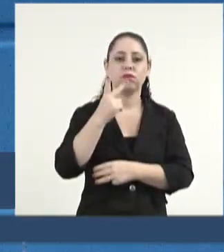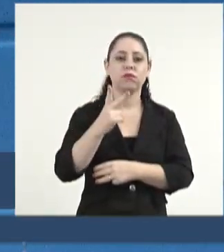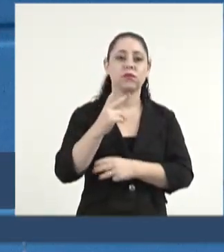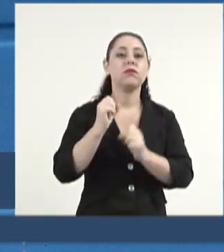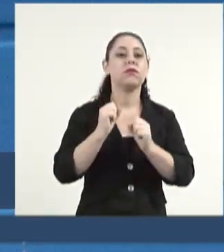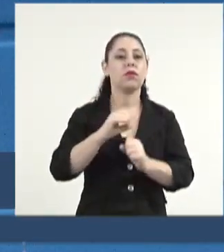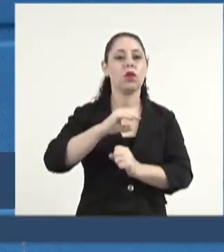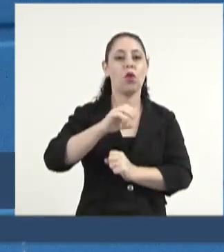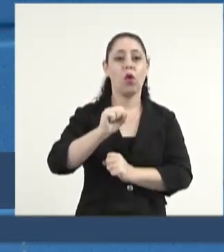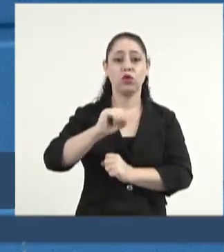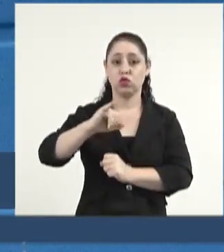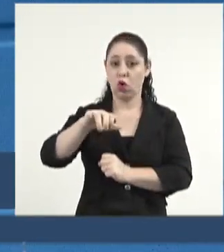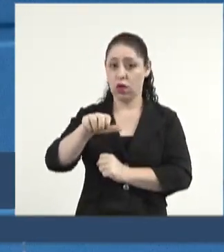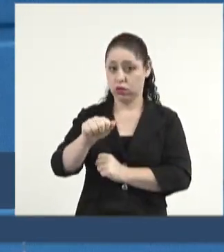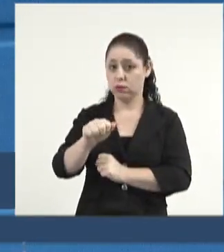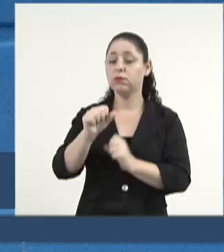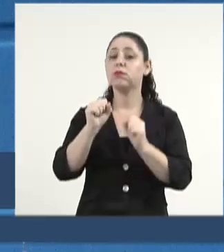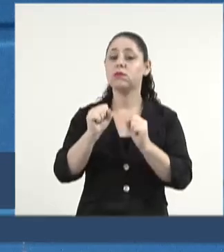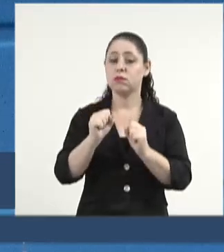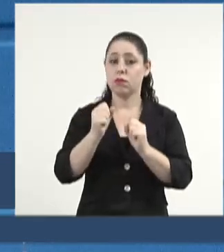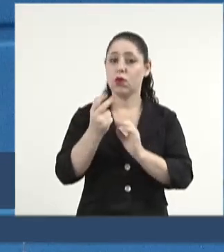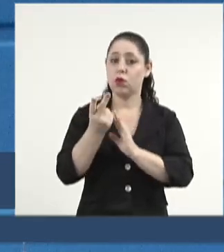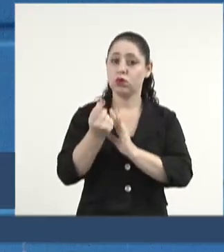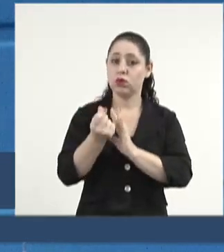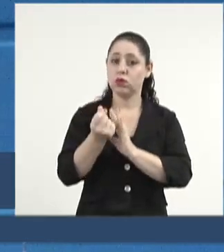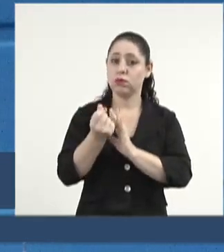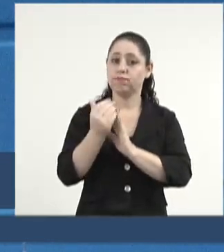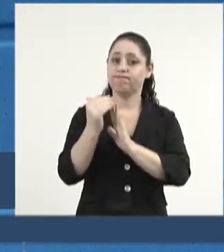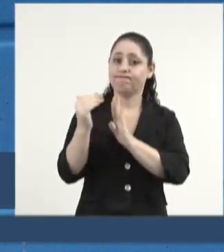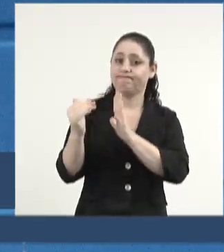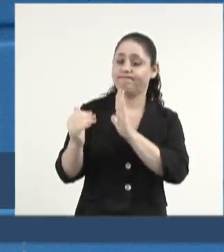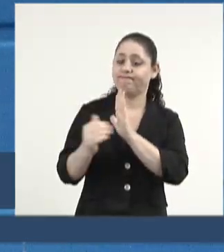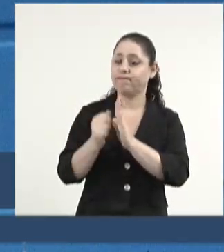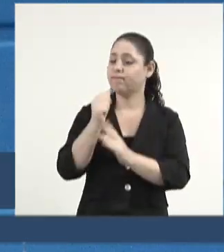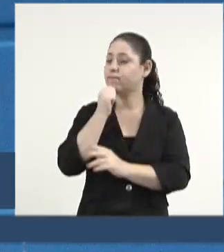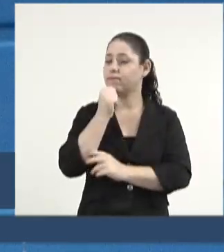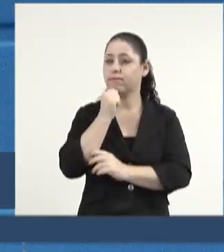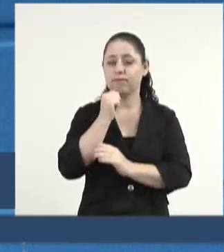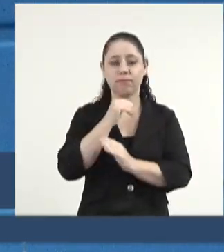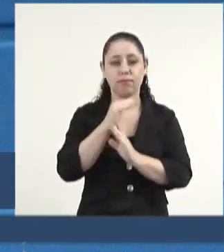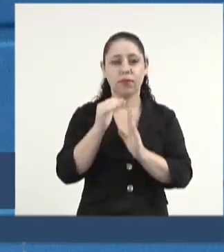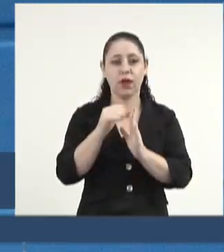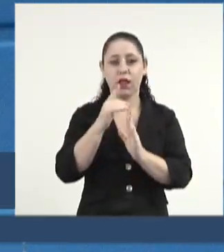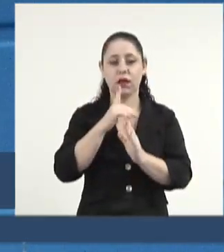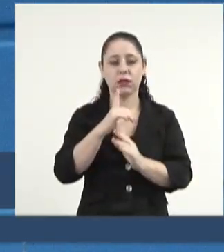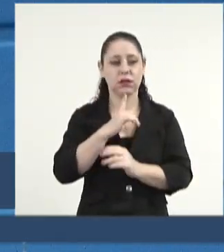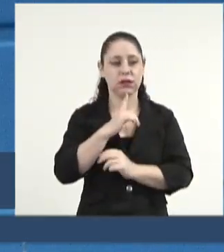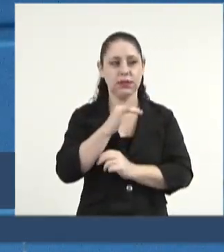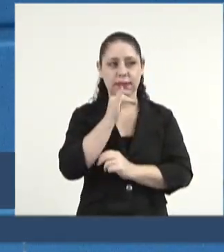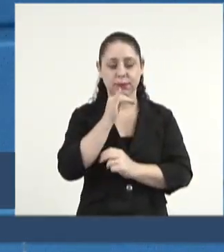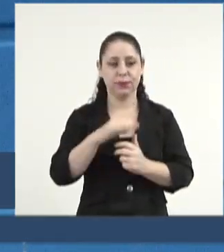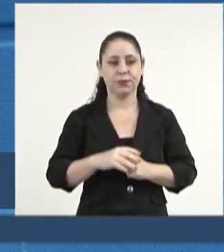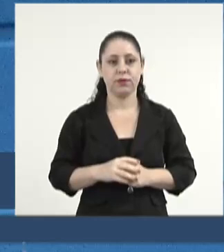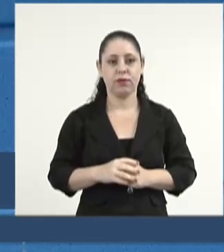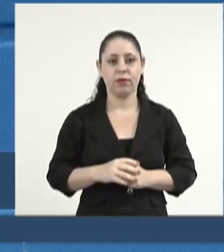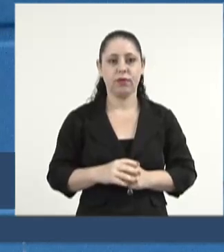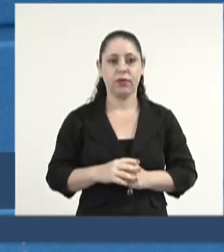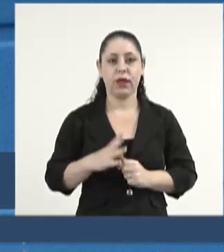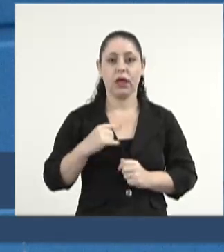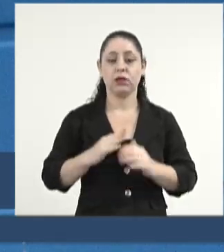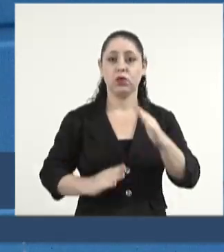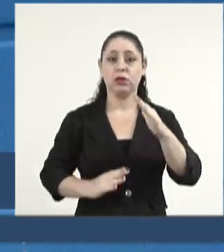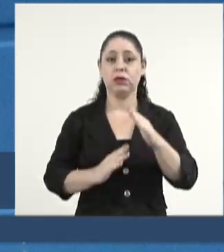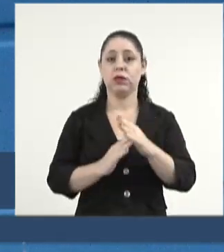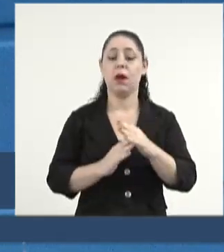cair ainda mais, porque ela não está ainda na sua, no seu piso